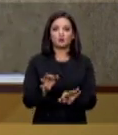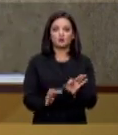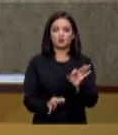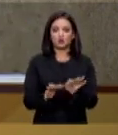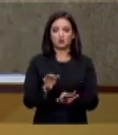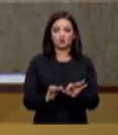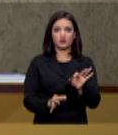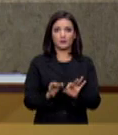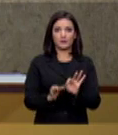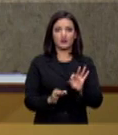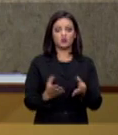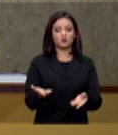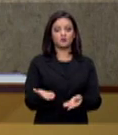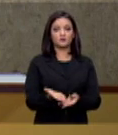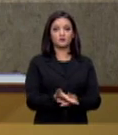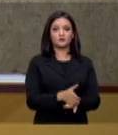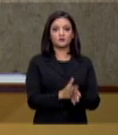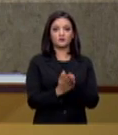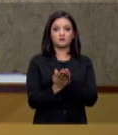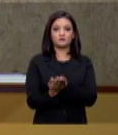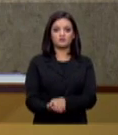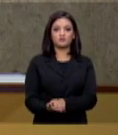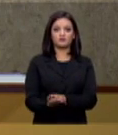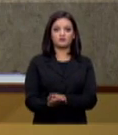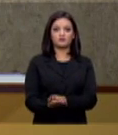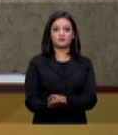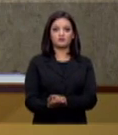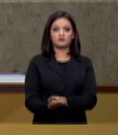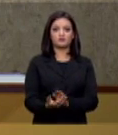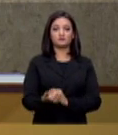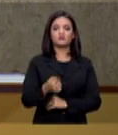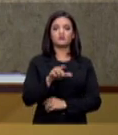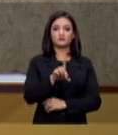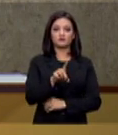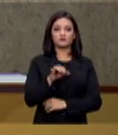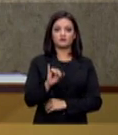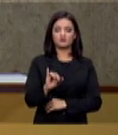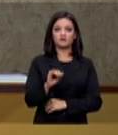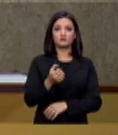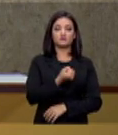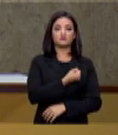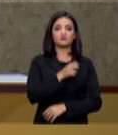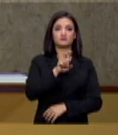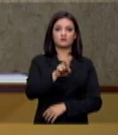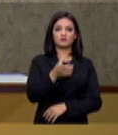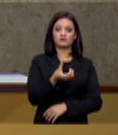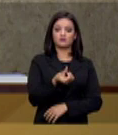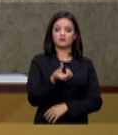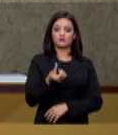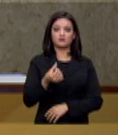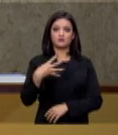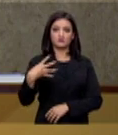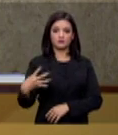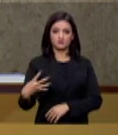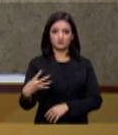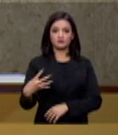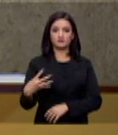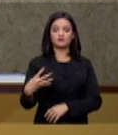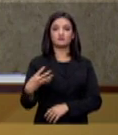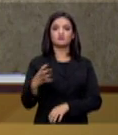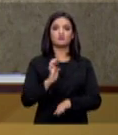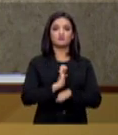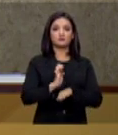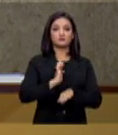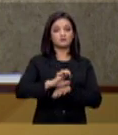chamando o processo Ação Direta de Inconstitucionalidade 5664. Oriunda do